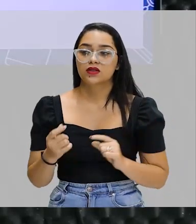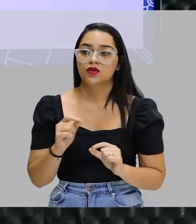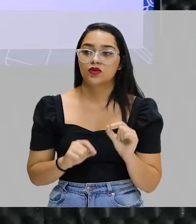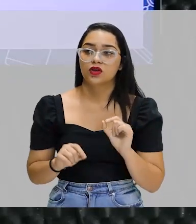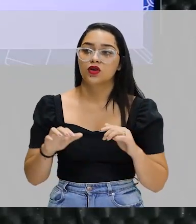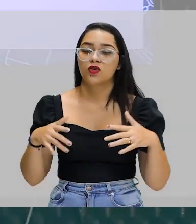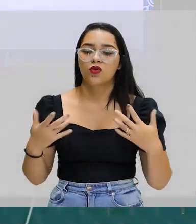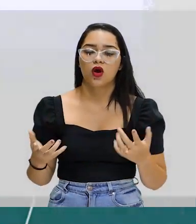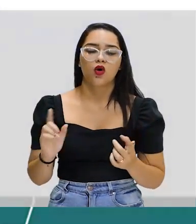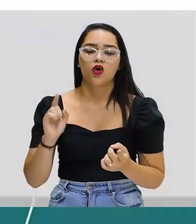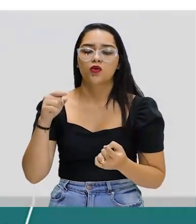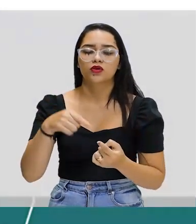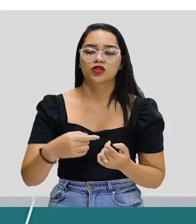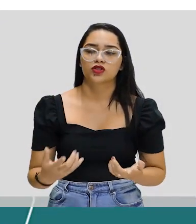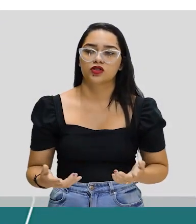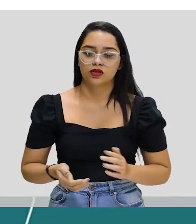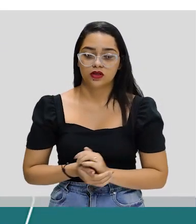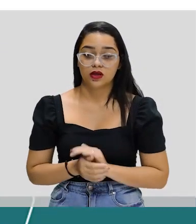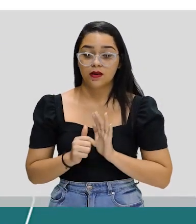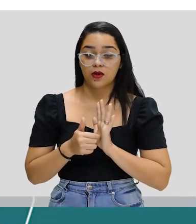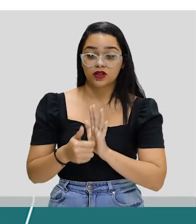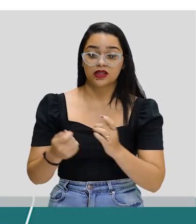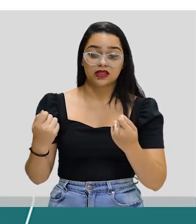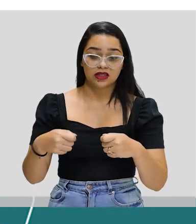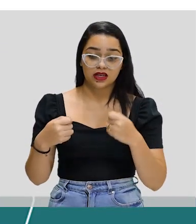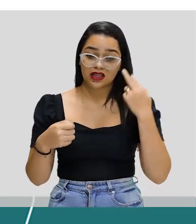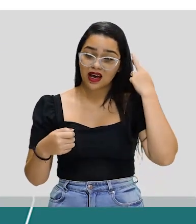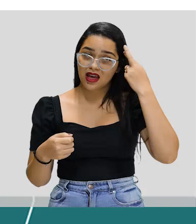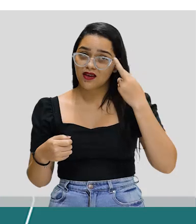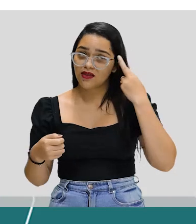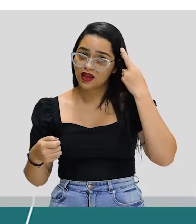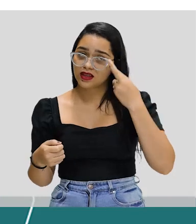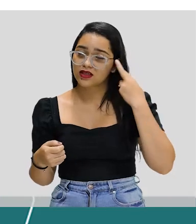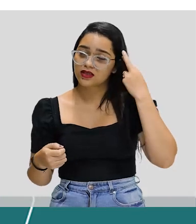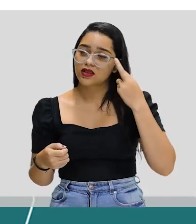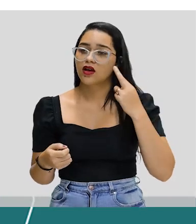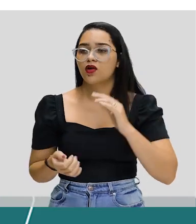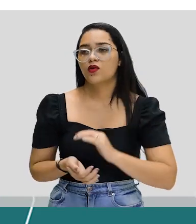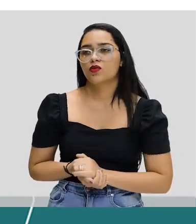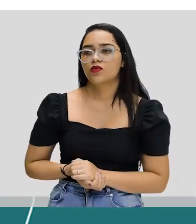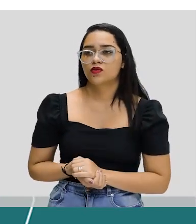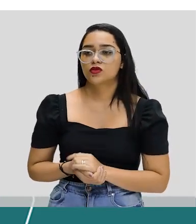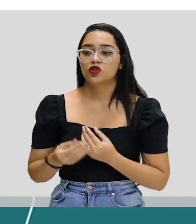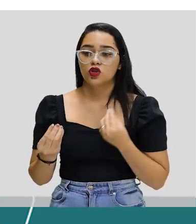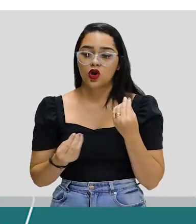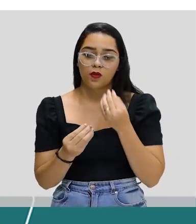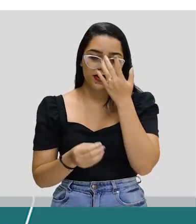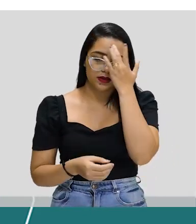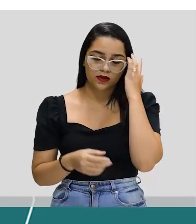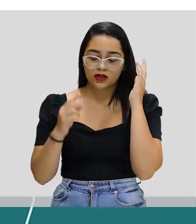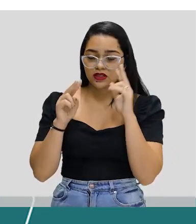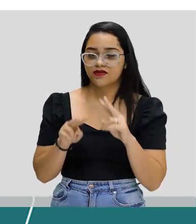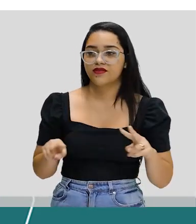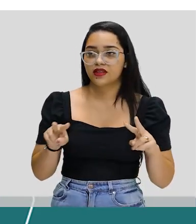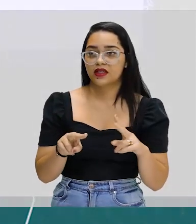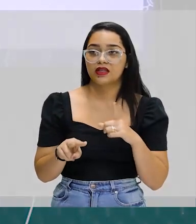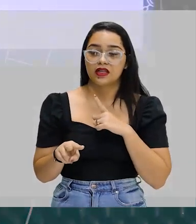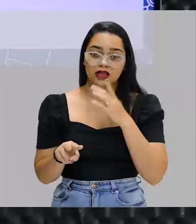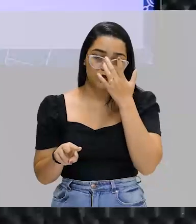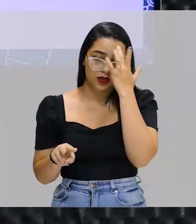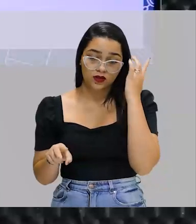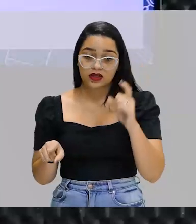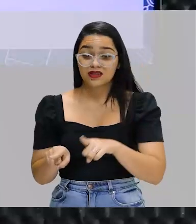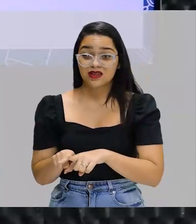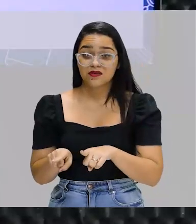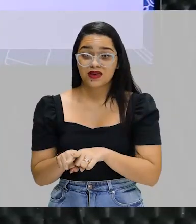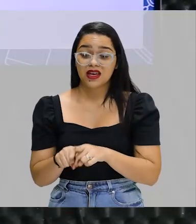caso, qual é o objetivo? É ressaltar essa necessidade de reflexão, de como as pessoas veem as celebridades e